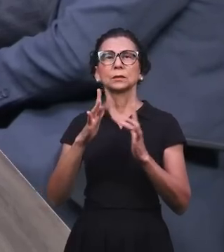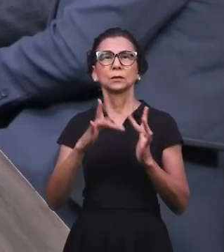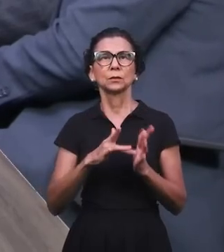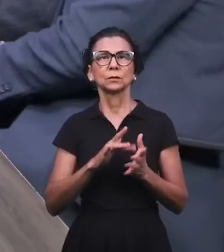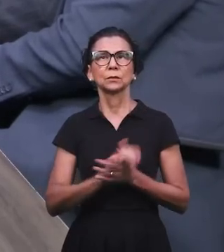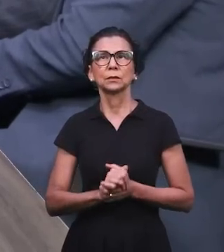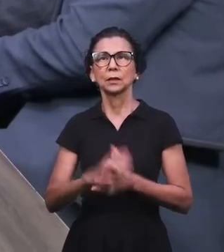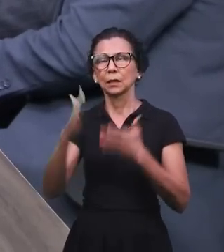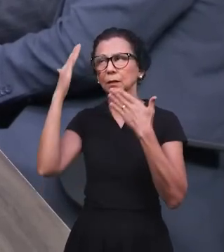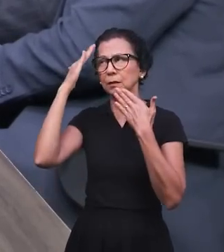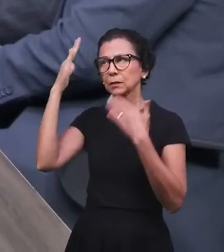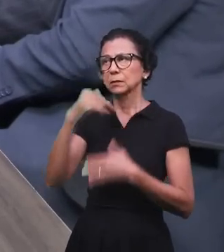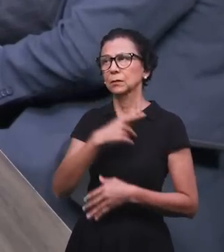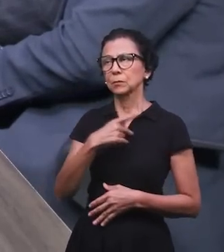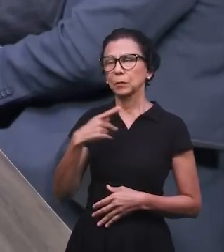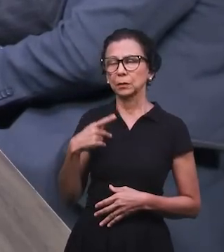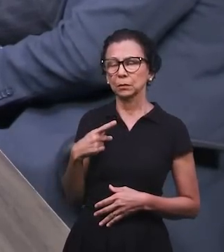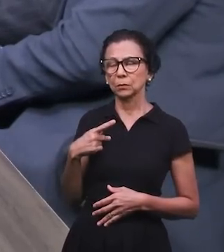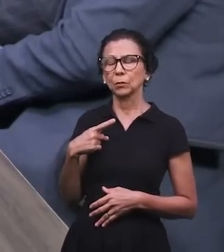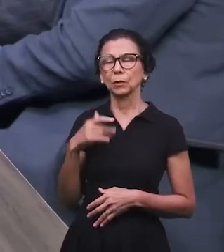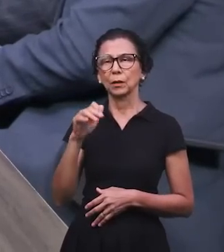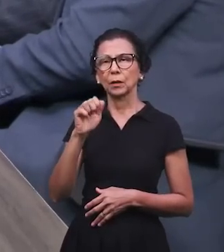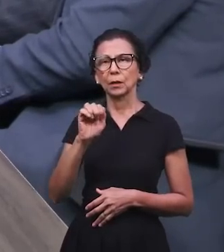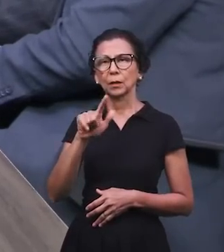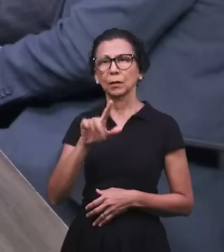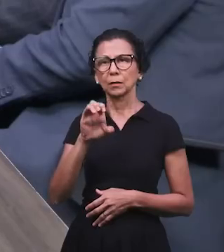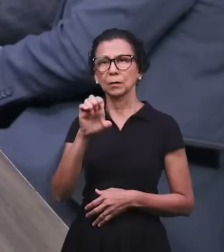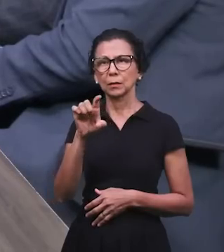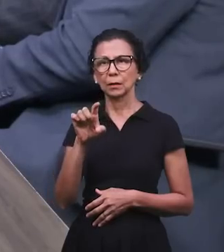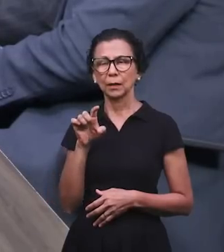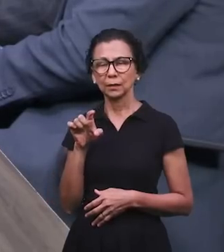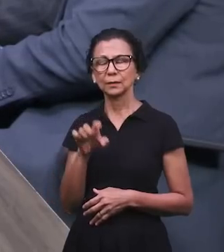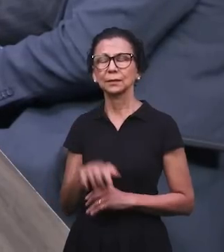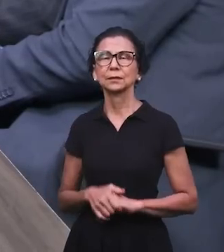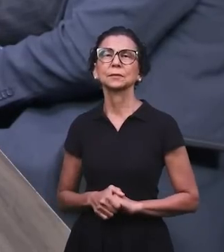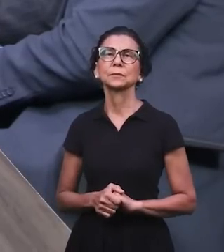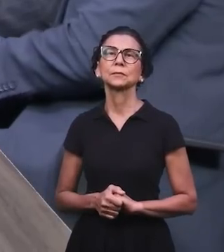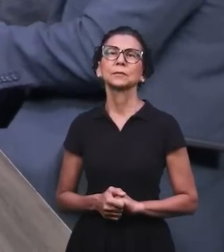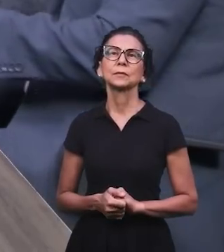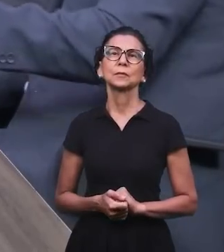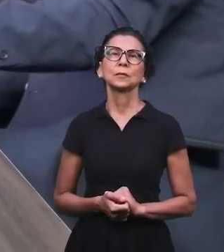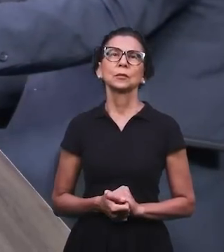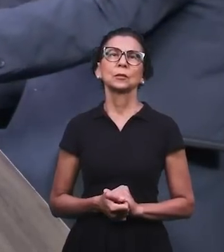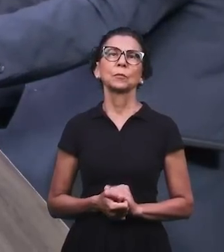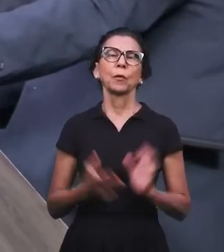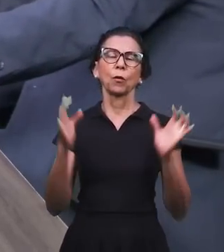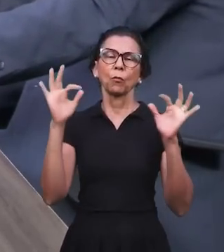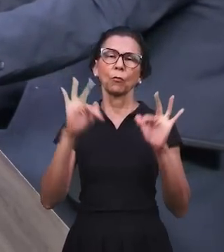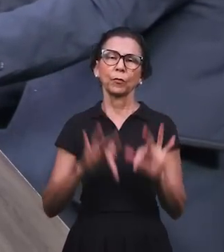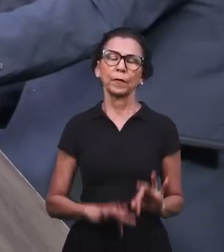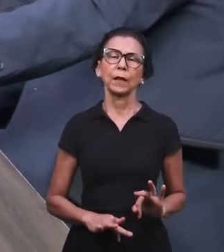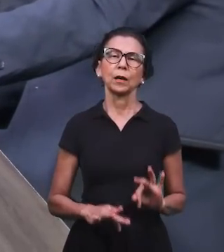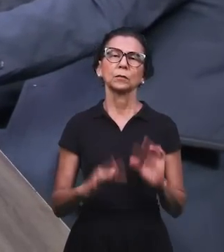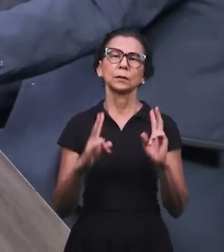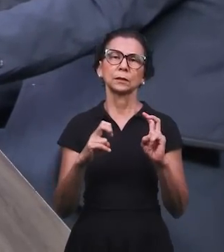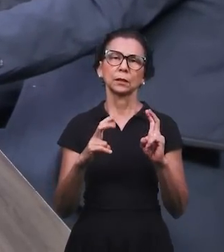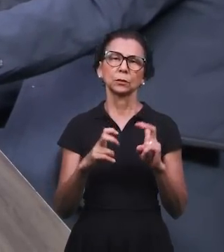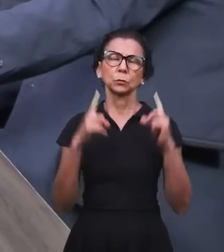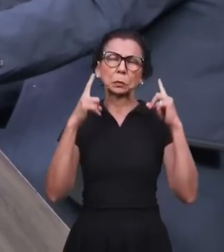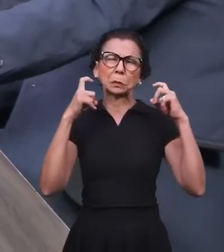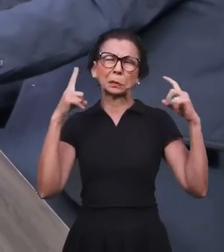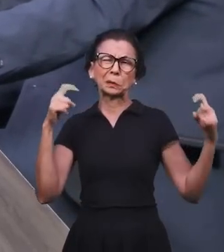por estar aqui conosco todos esses episódios, né? Estamos chegando ao final desse assunto do sonido certo. Agradecer ao senhor, pastor Alex, por estar